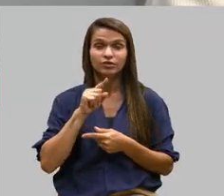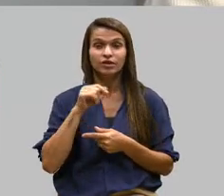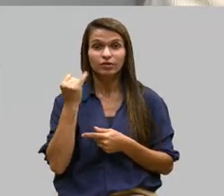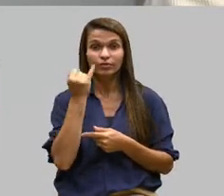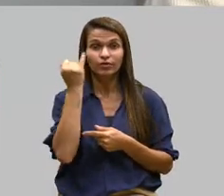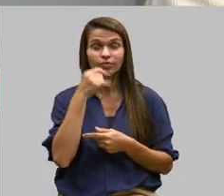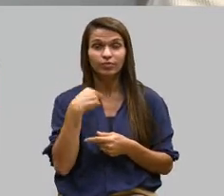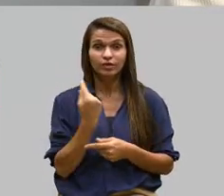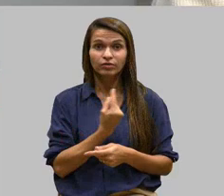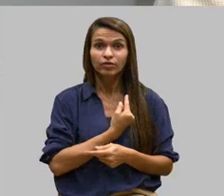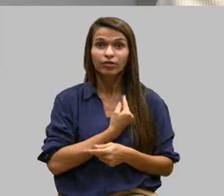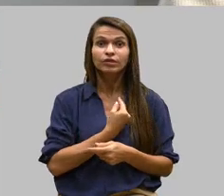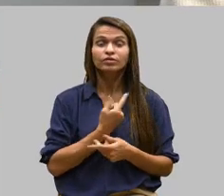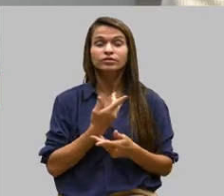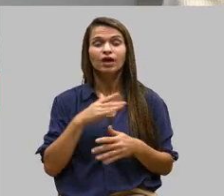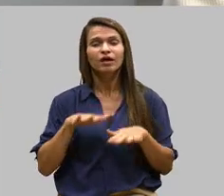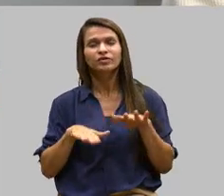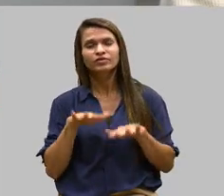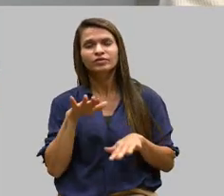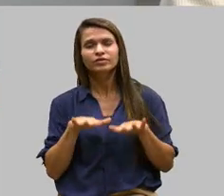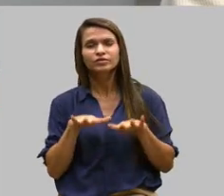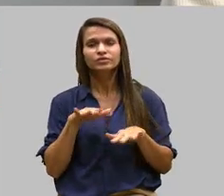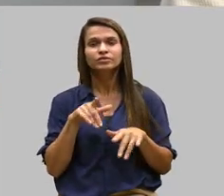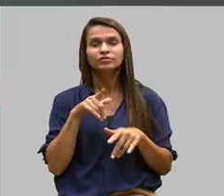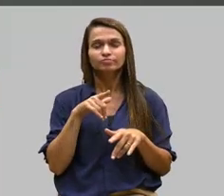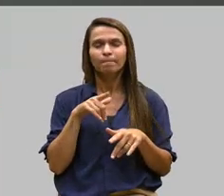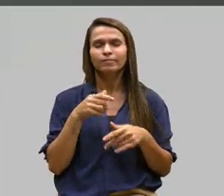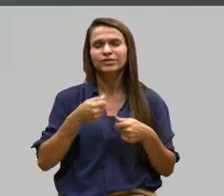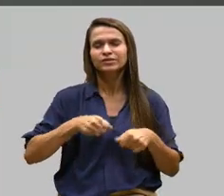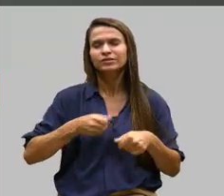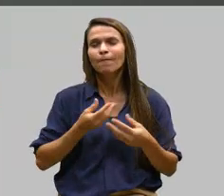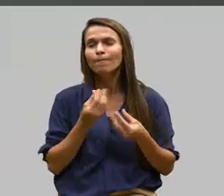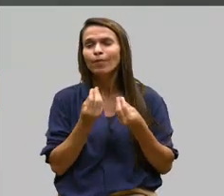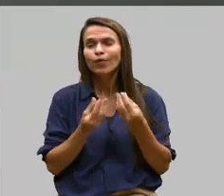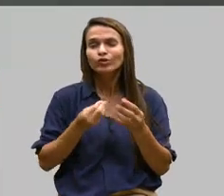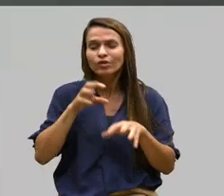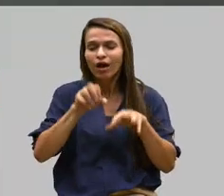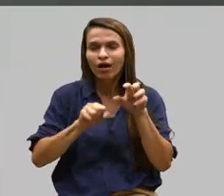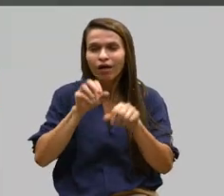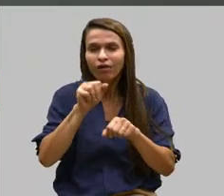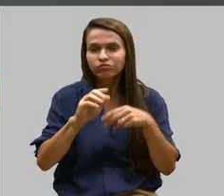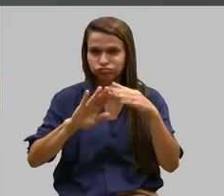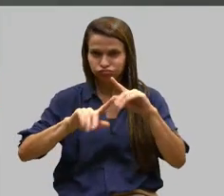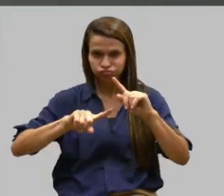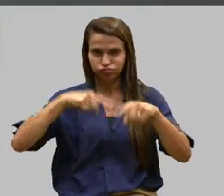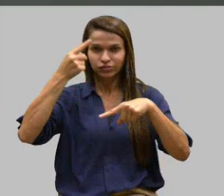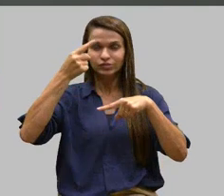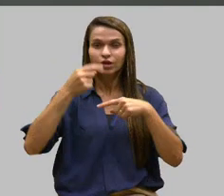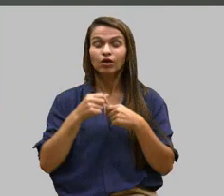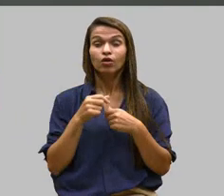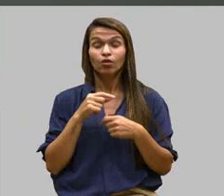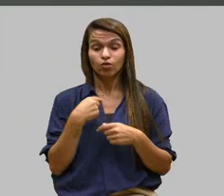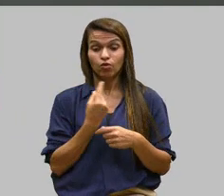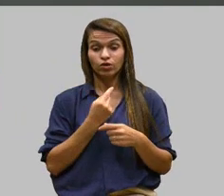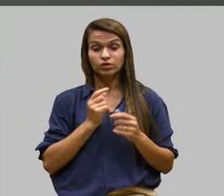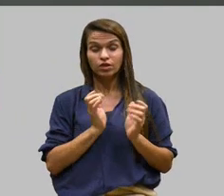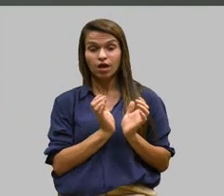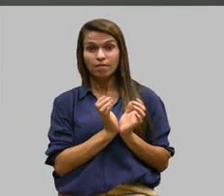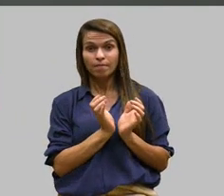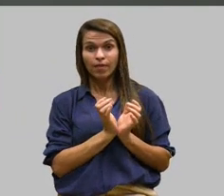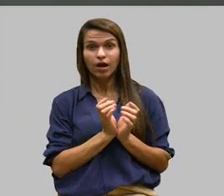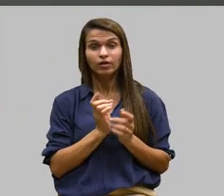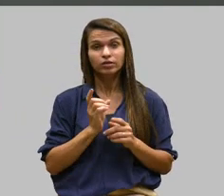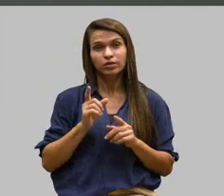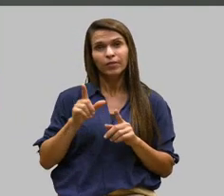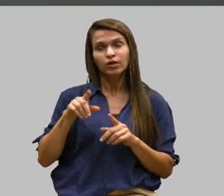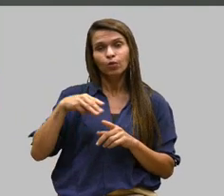para nós embora ainda nós temos muita conquistar que especificamente nós da APAE e o mano Down que eu não